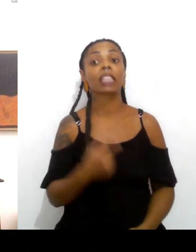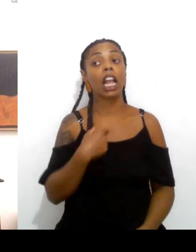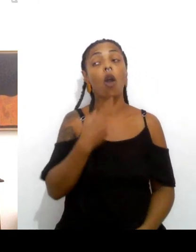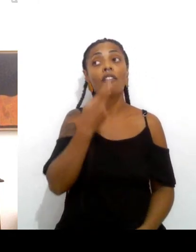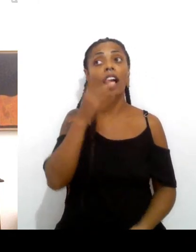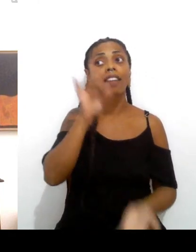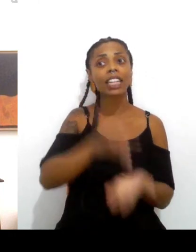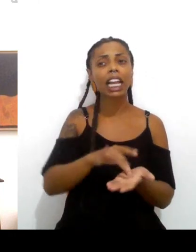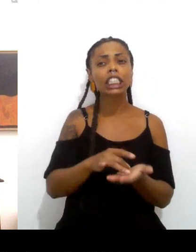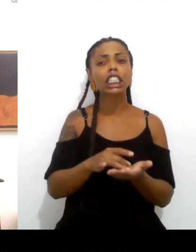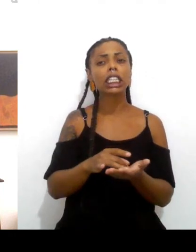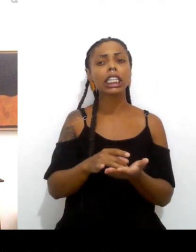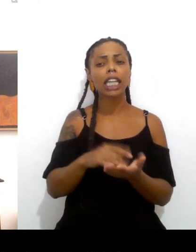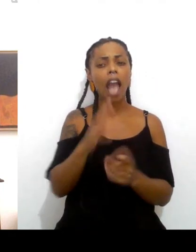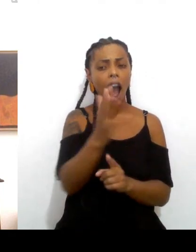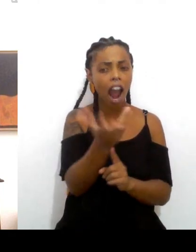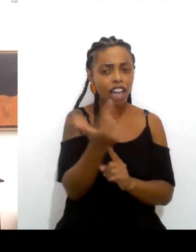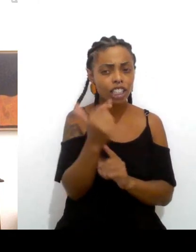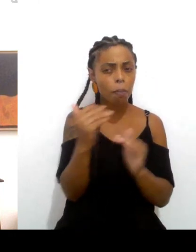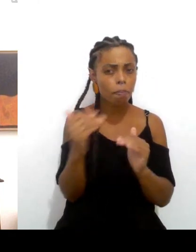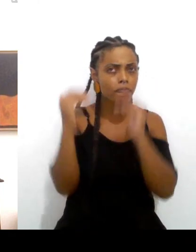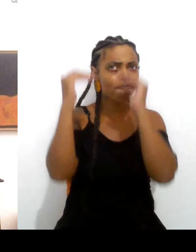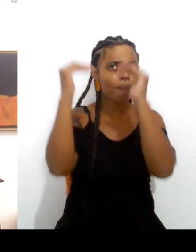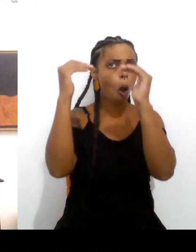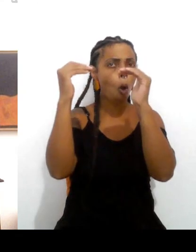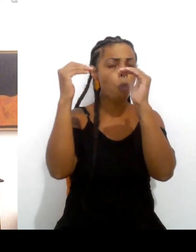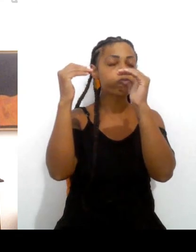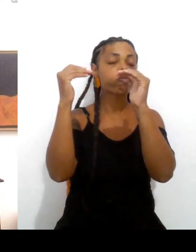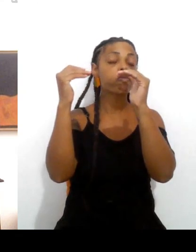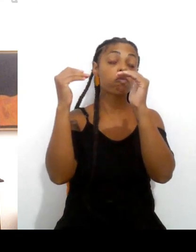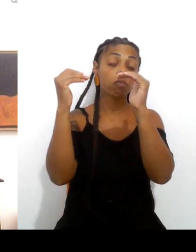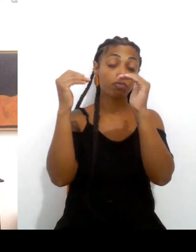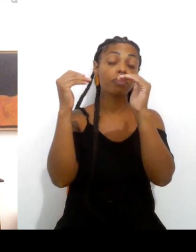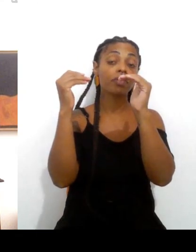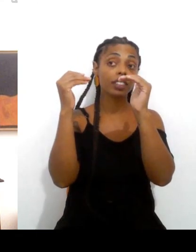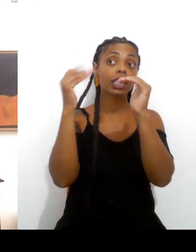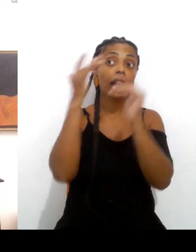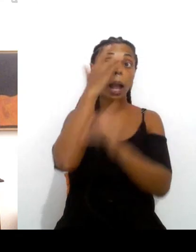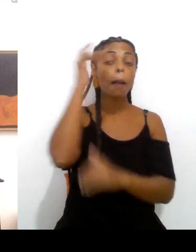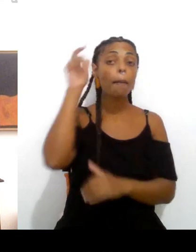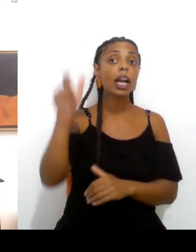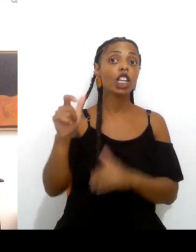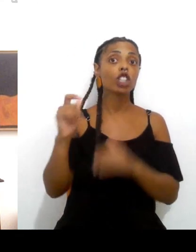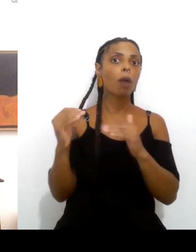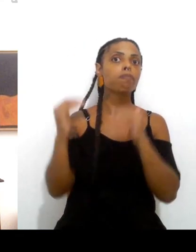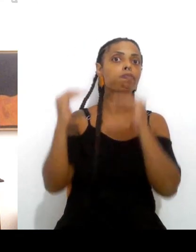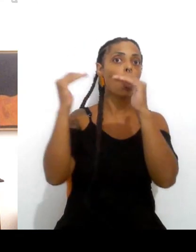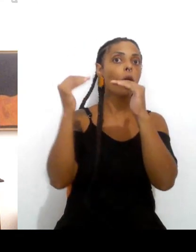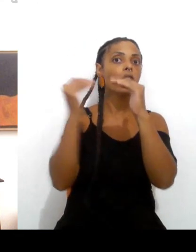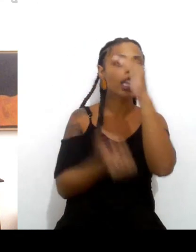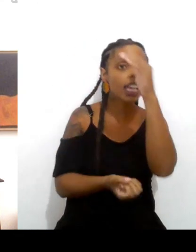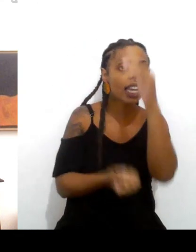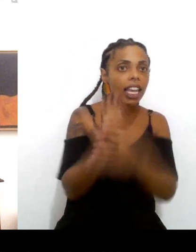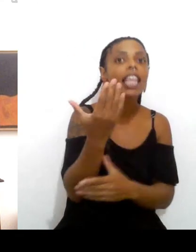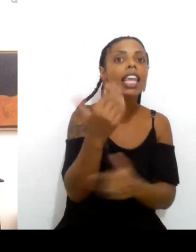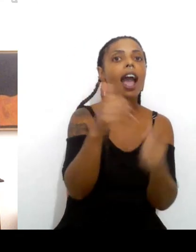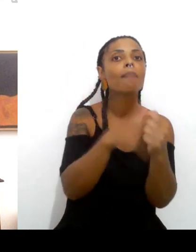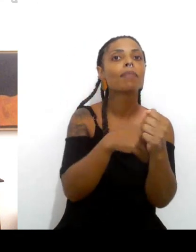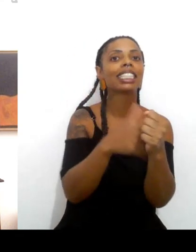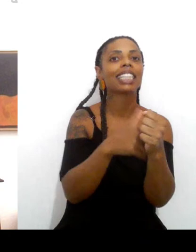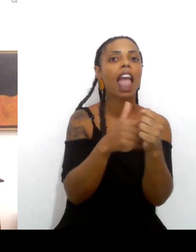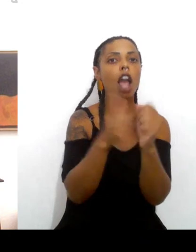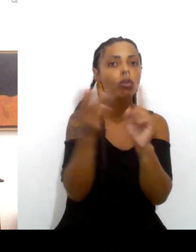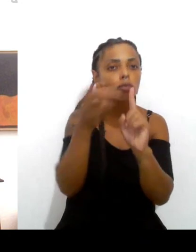grandes artistas são grandes pessoas que criam mistério são grandes